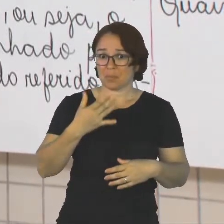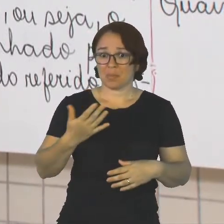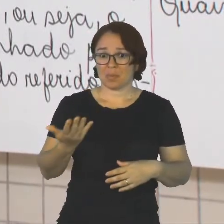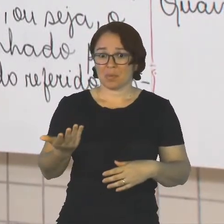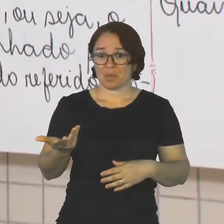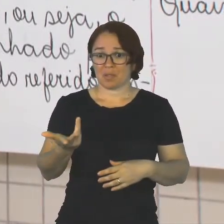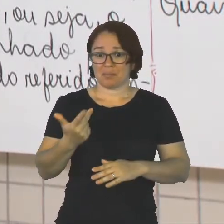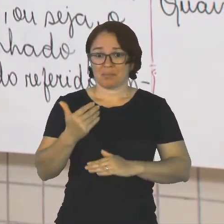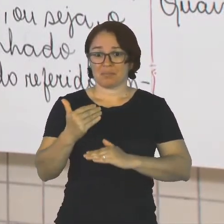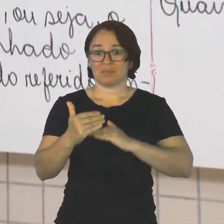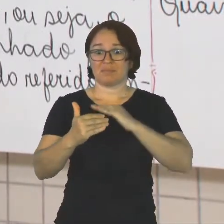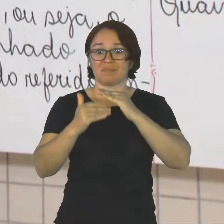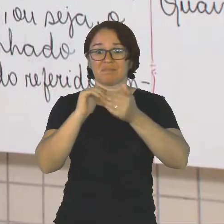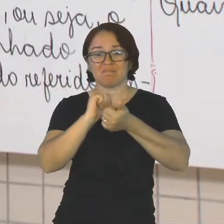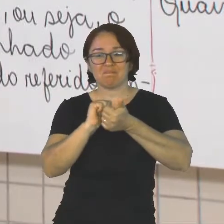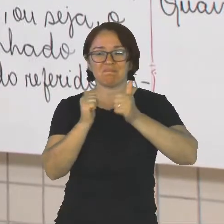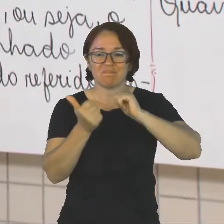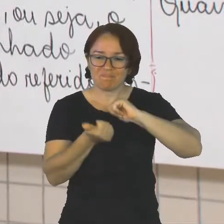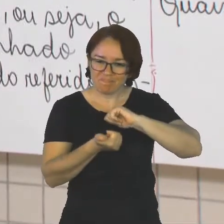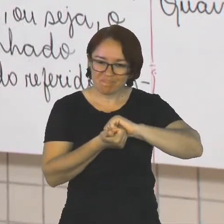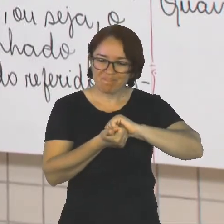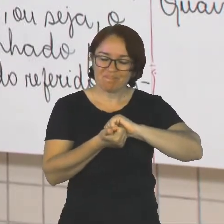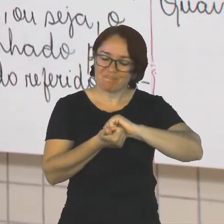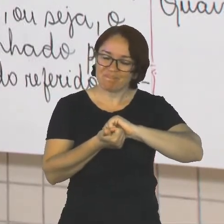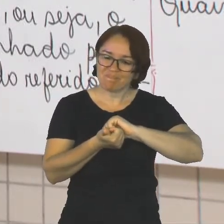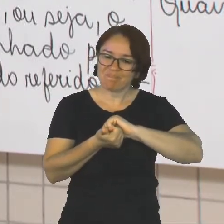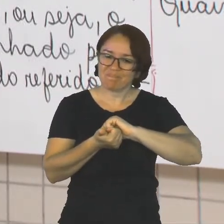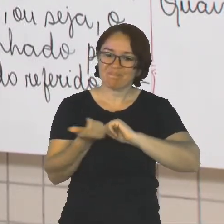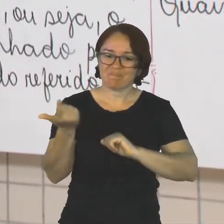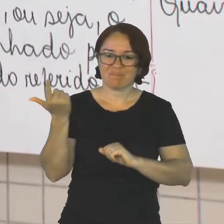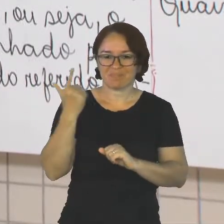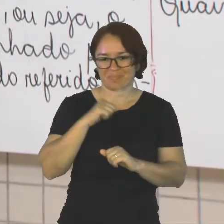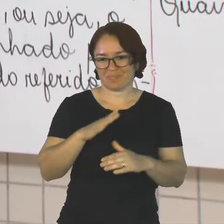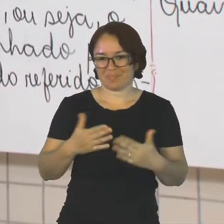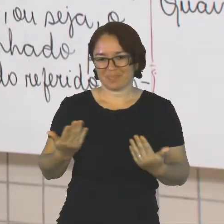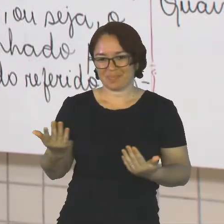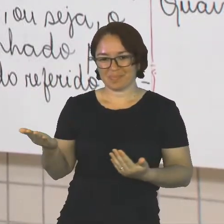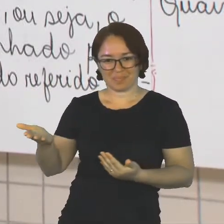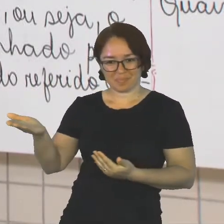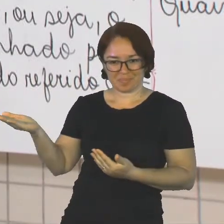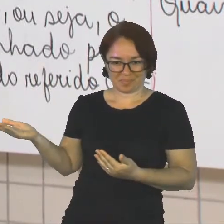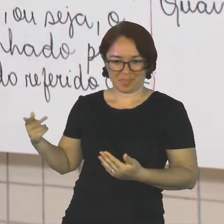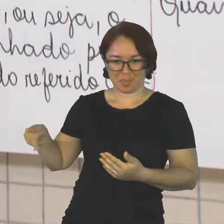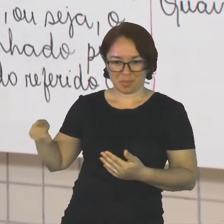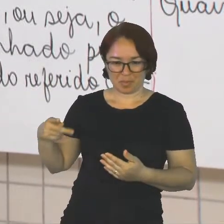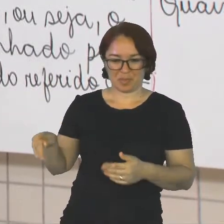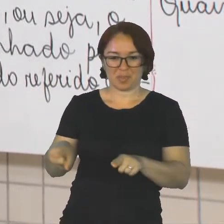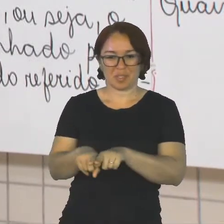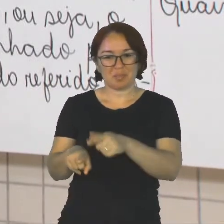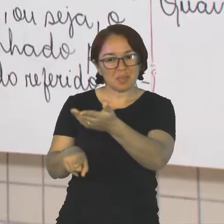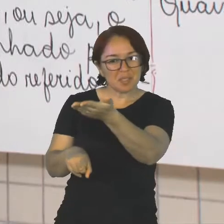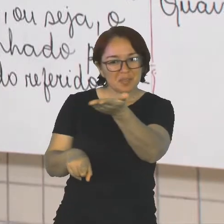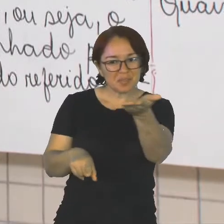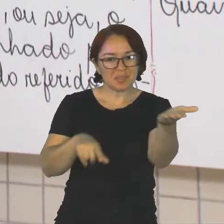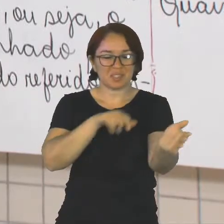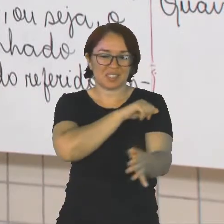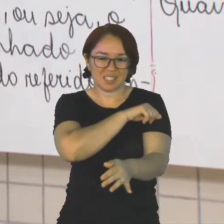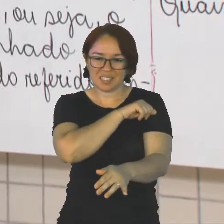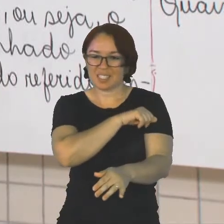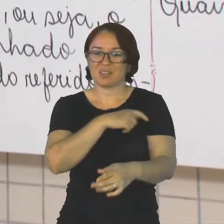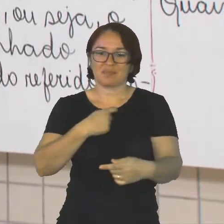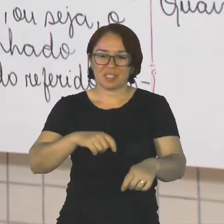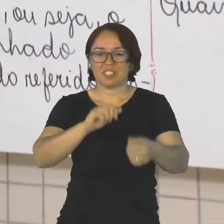de adaptação. Então, para nós professores e para vocês alunos, foi um ano de